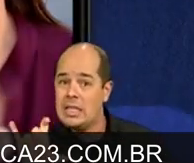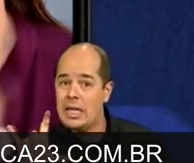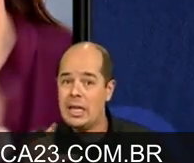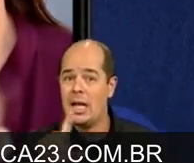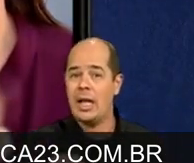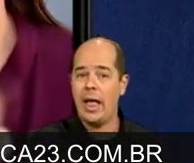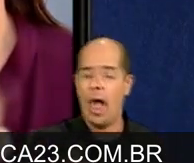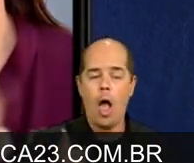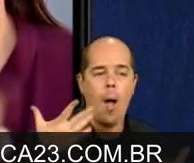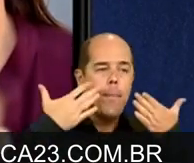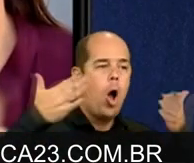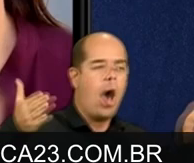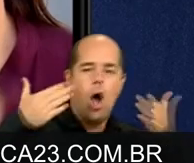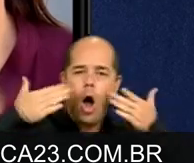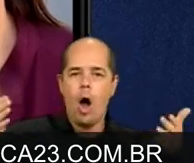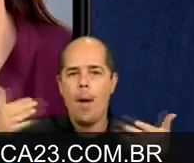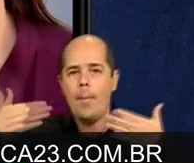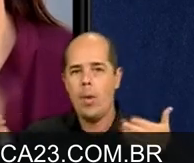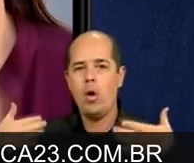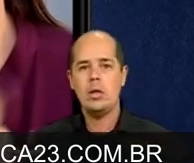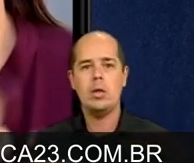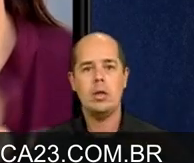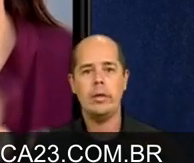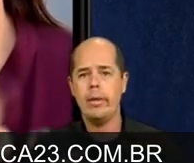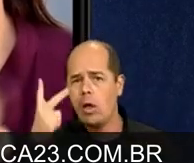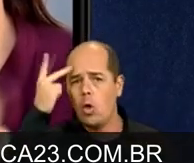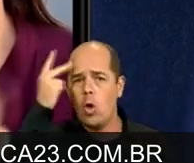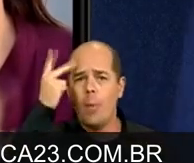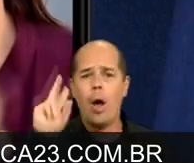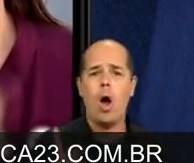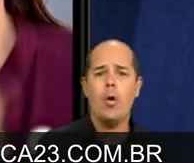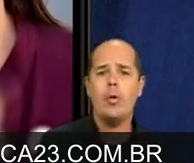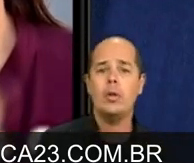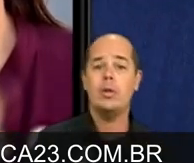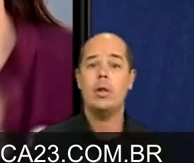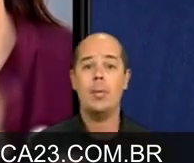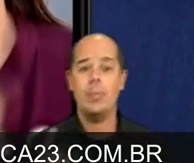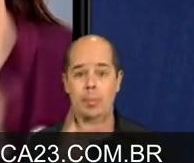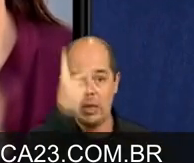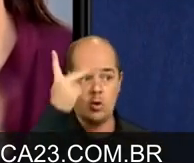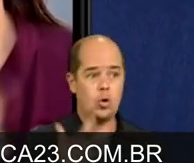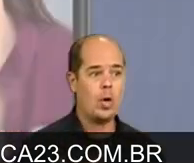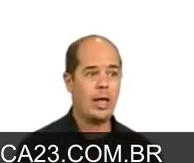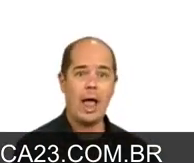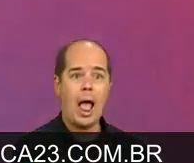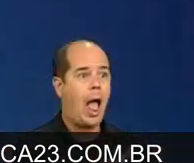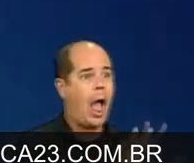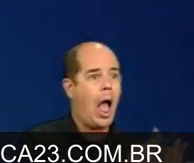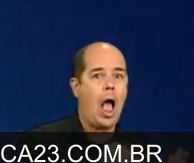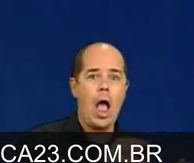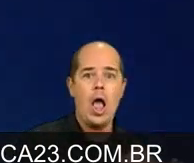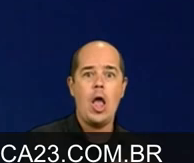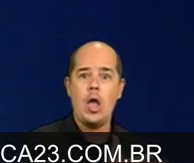disposição que se tornaram comuns casos de pessoas que querem ficar iguais aos filtros prediletos.